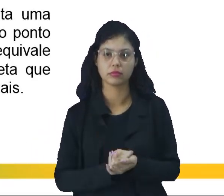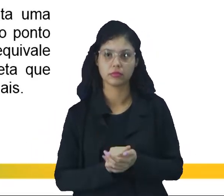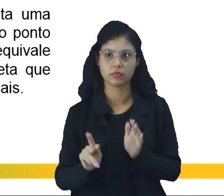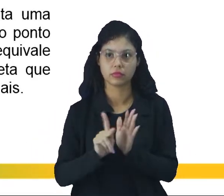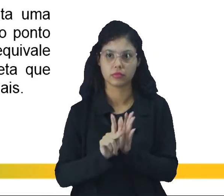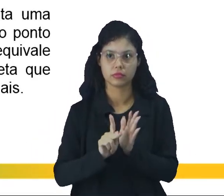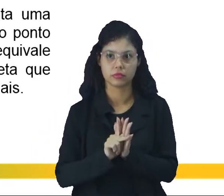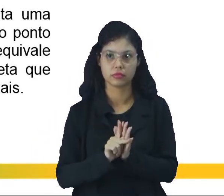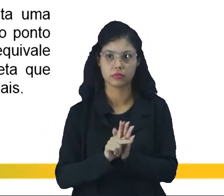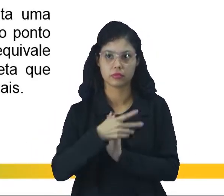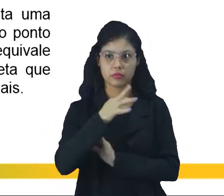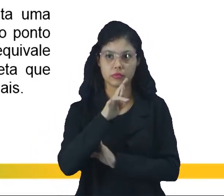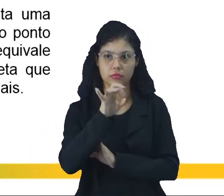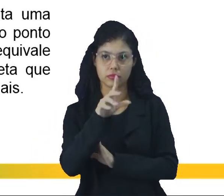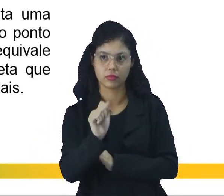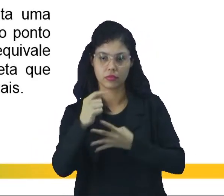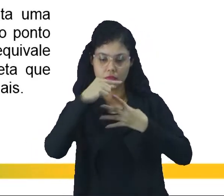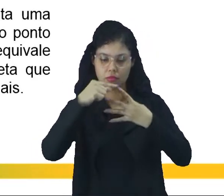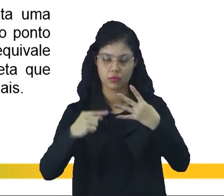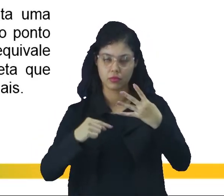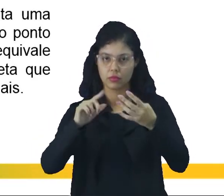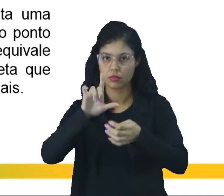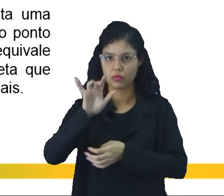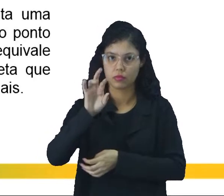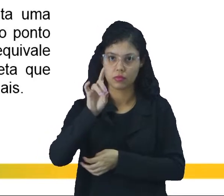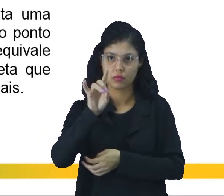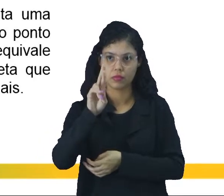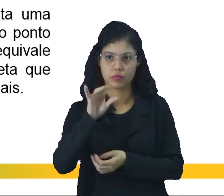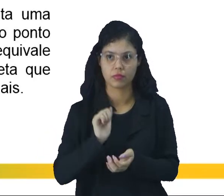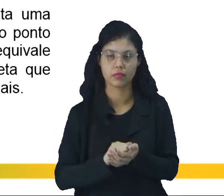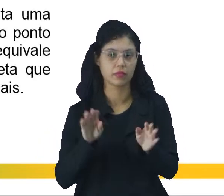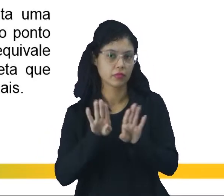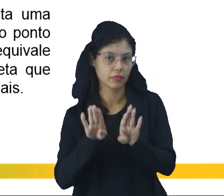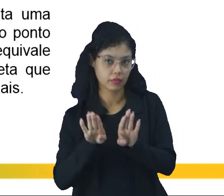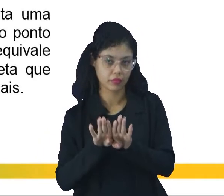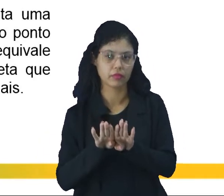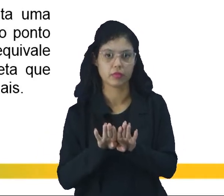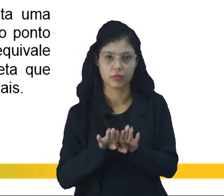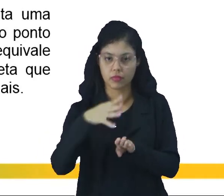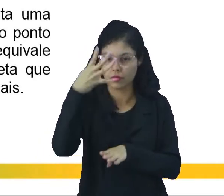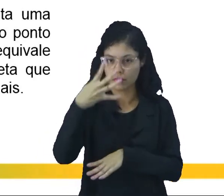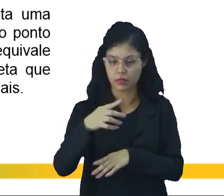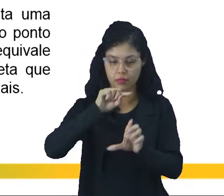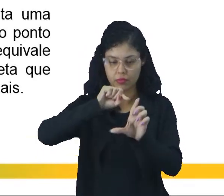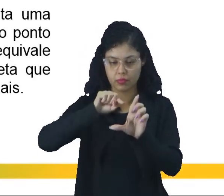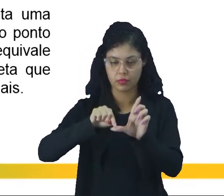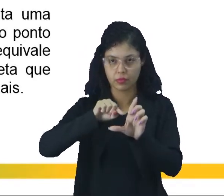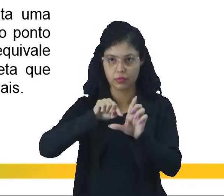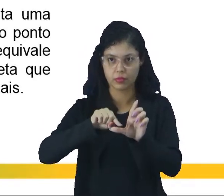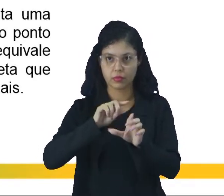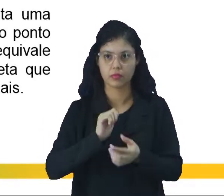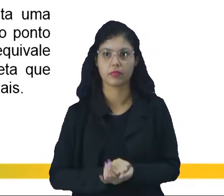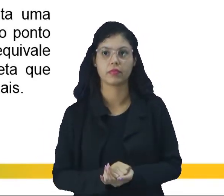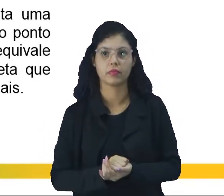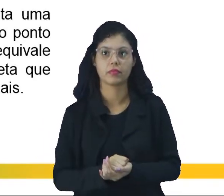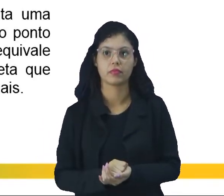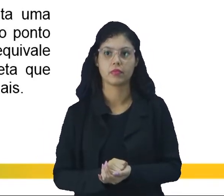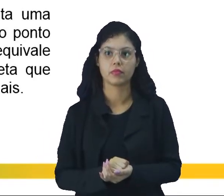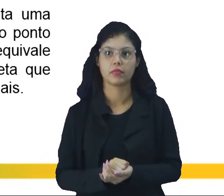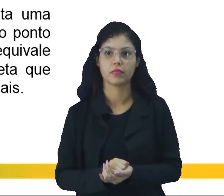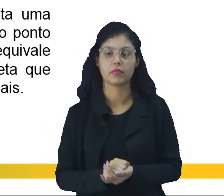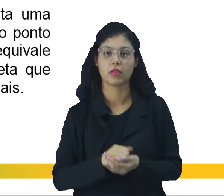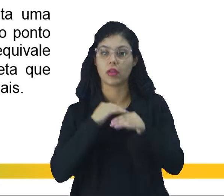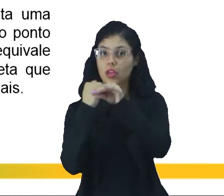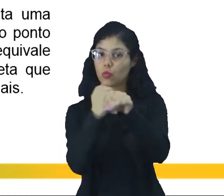quadrado é um quadrilátero, quer dizer 4 lados e também automaticamente 4 ângulos. No caso do quadrado, os lados e